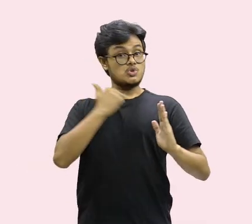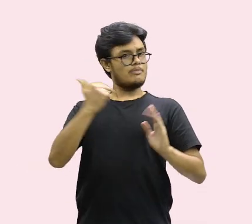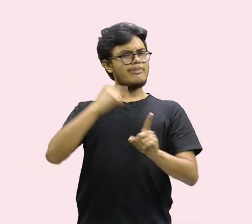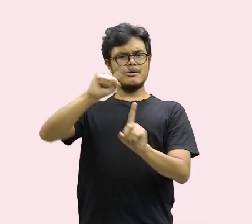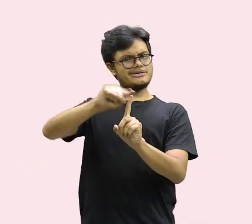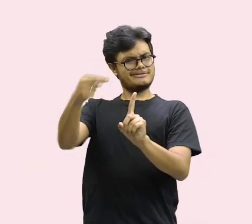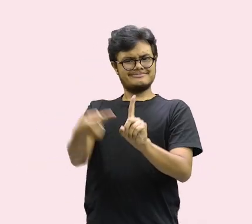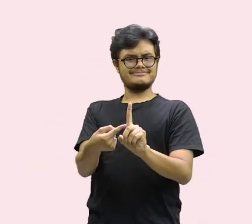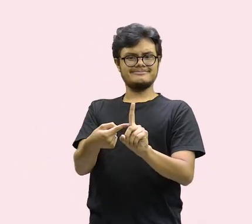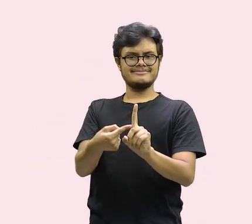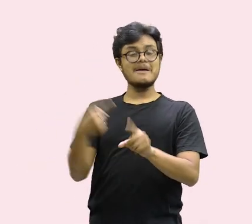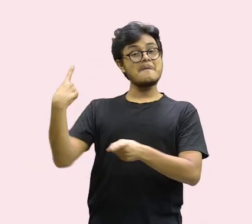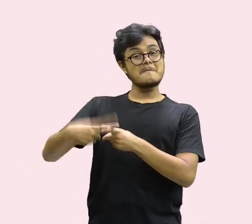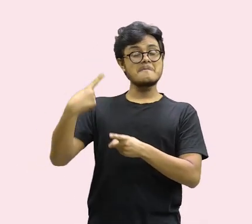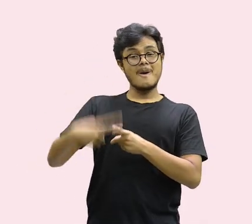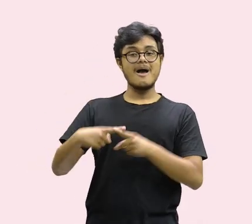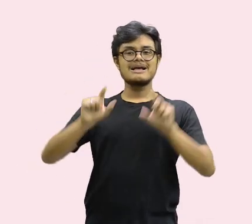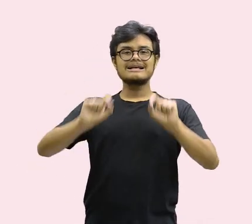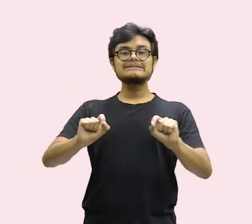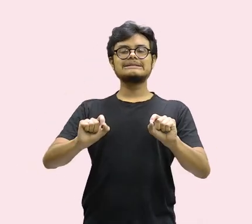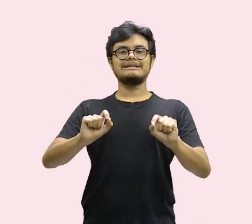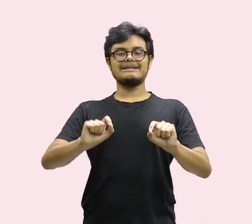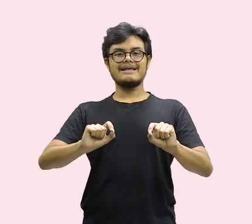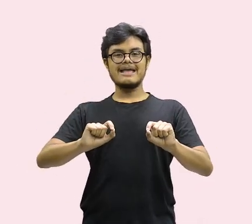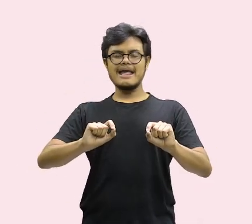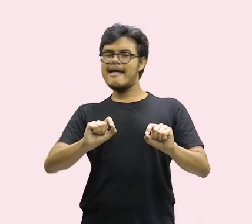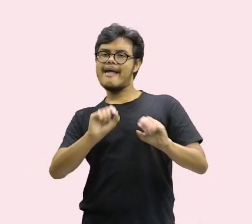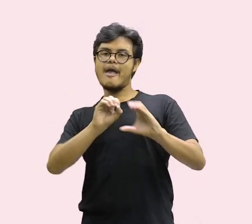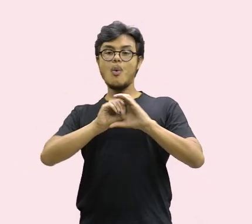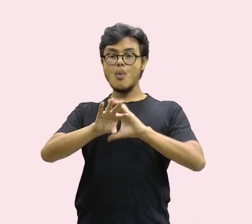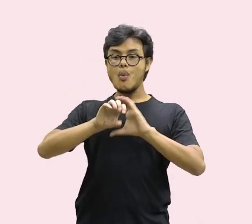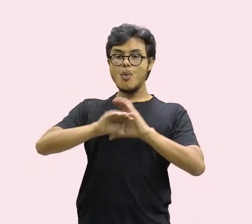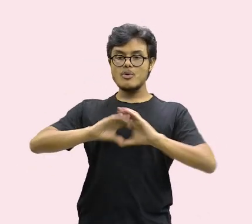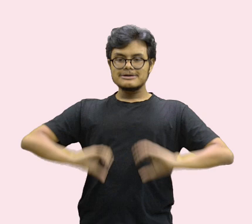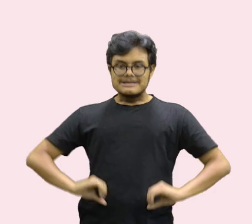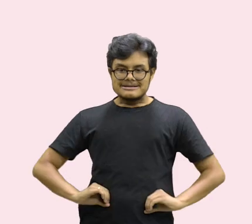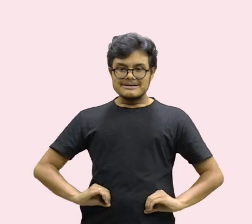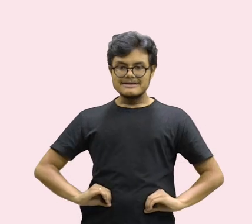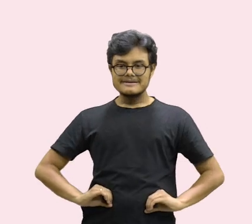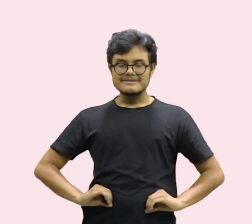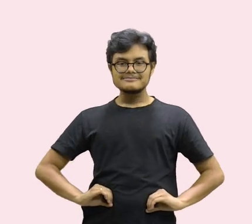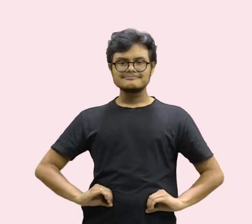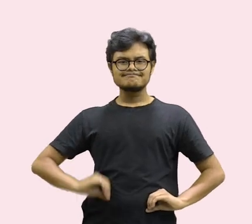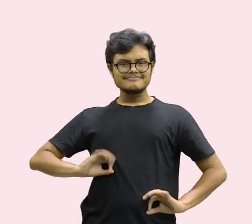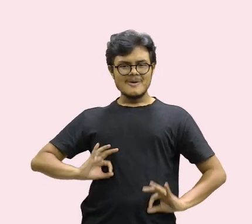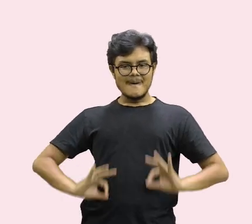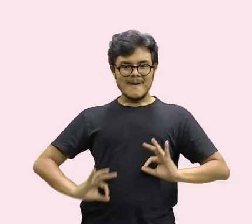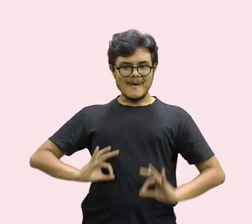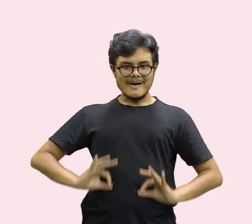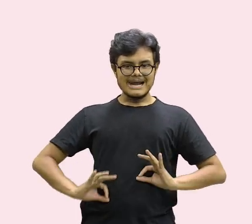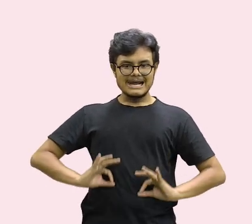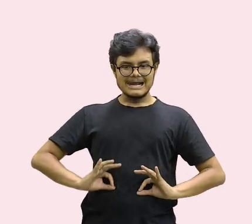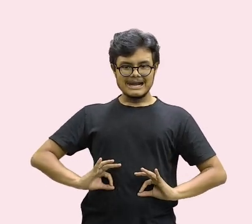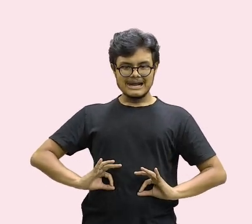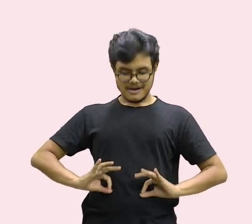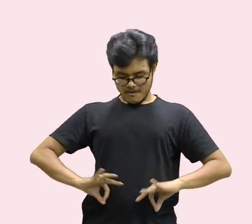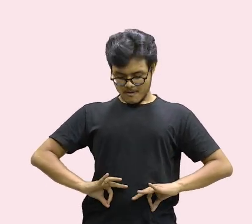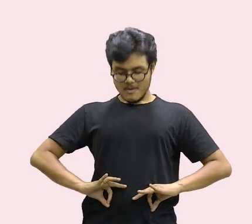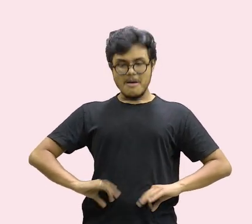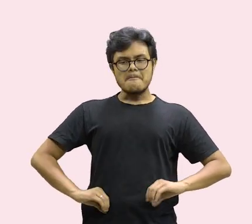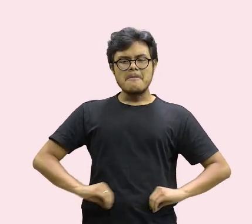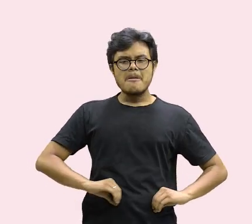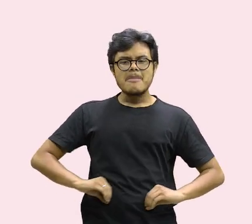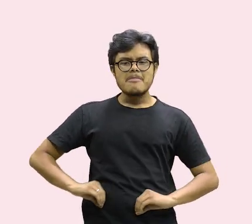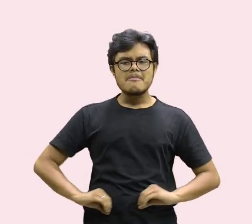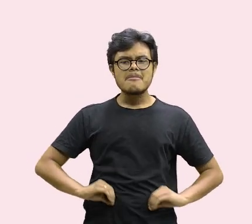quê? Porque ela ainda está em fase de proliferação. O endométrio do útero ainda está se formando. A célula dela ainda